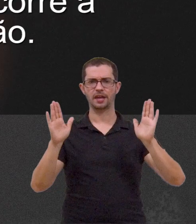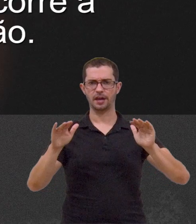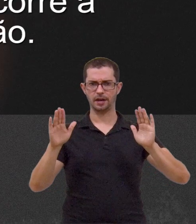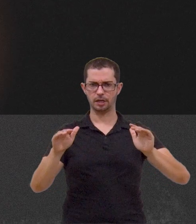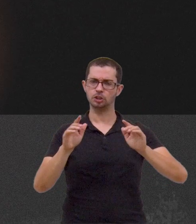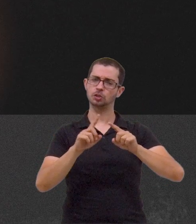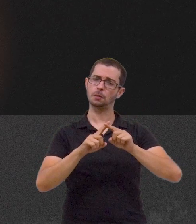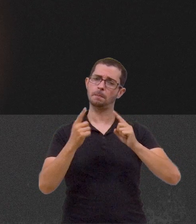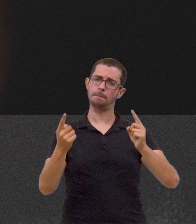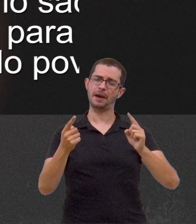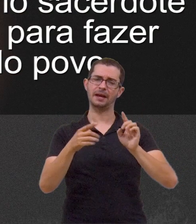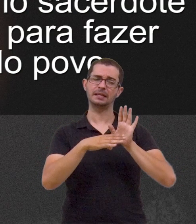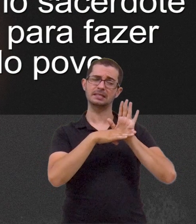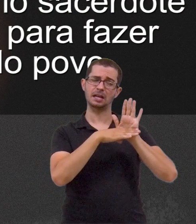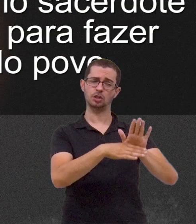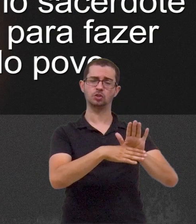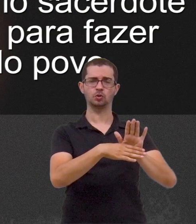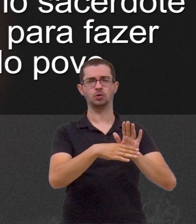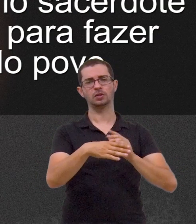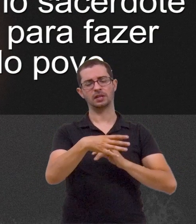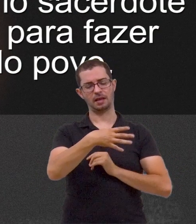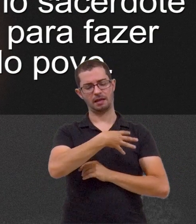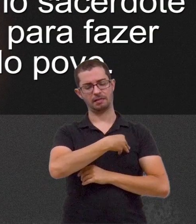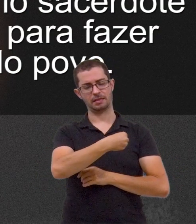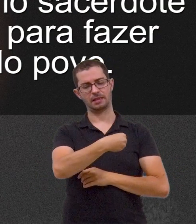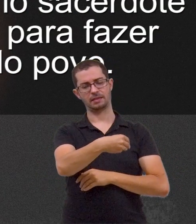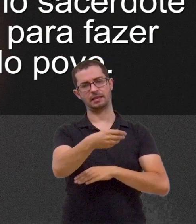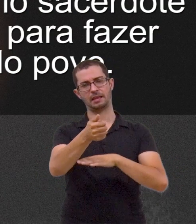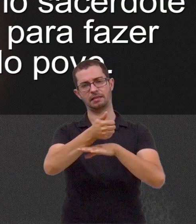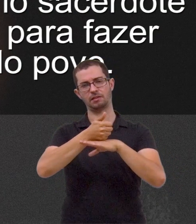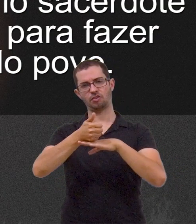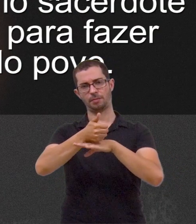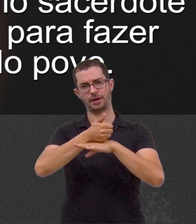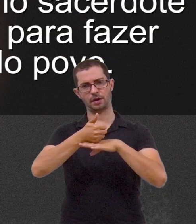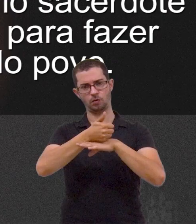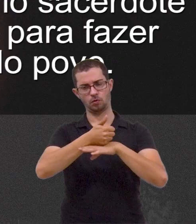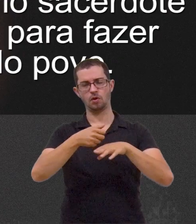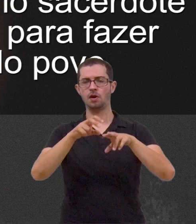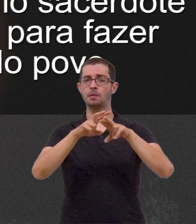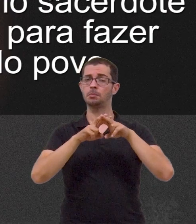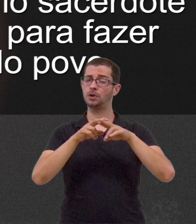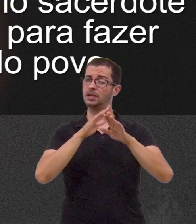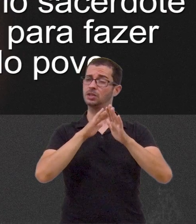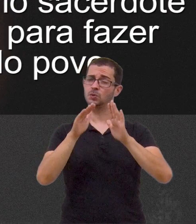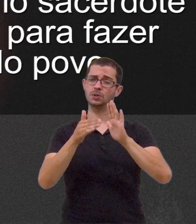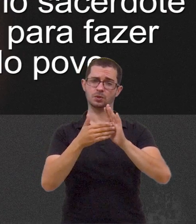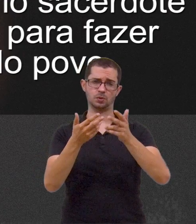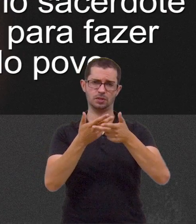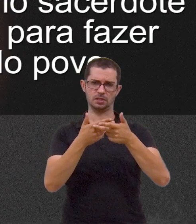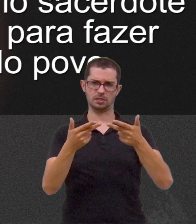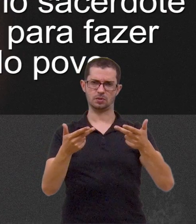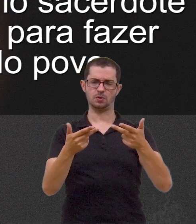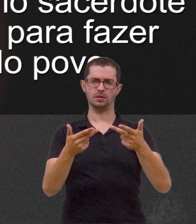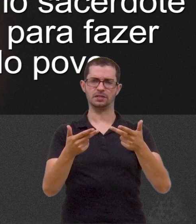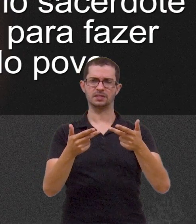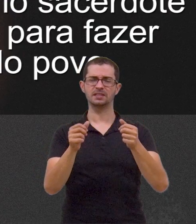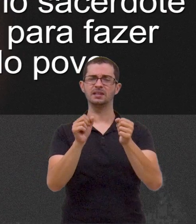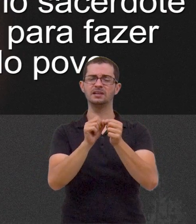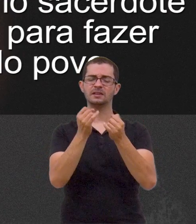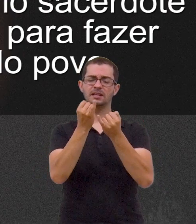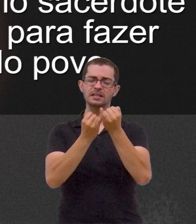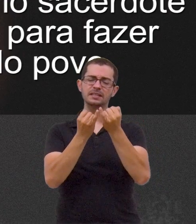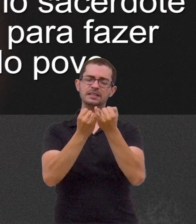de Abraão. Pois, por isso mesmo, convinha que, em todas as coisas, se tornasse semelhante